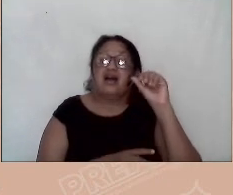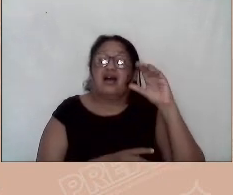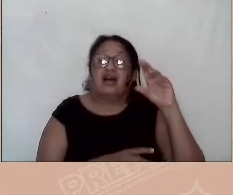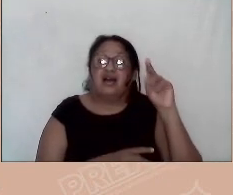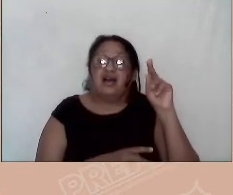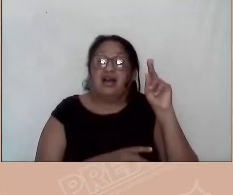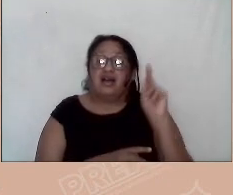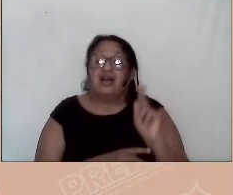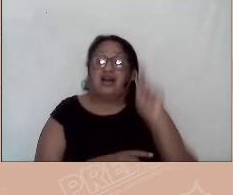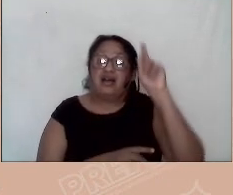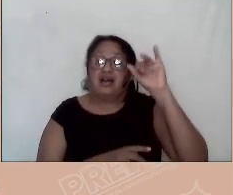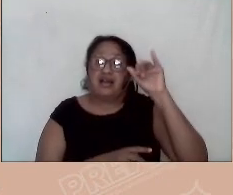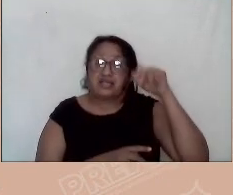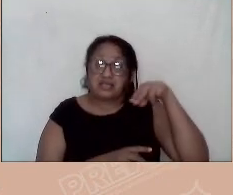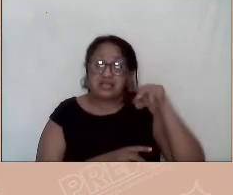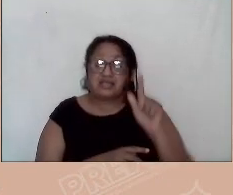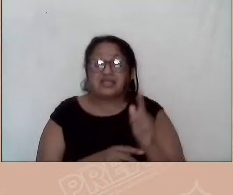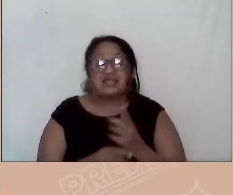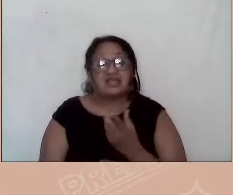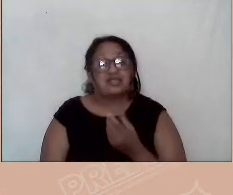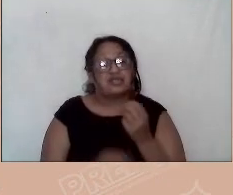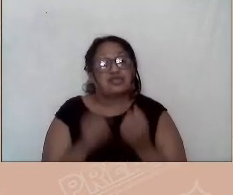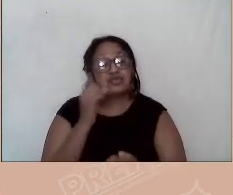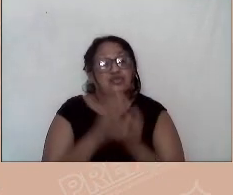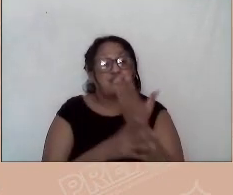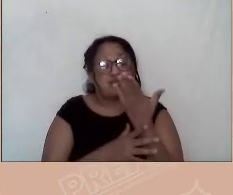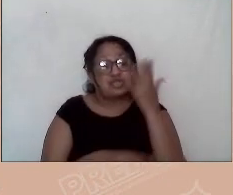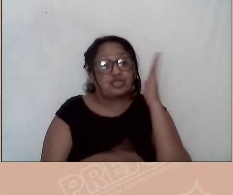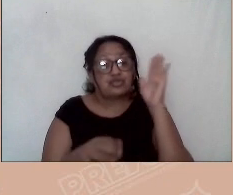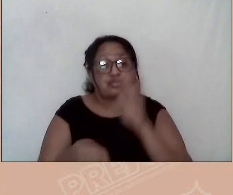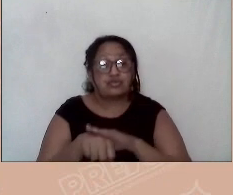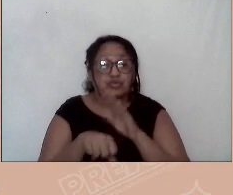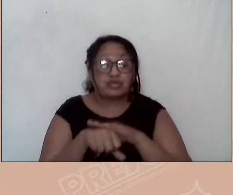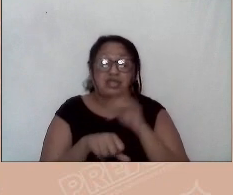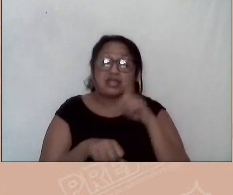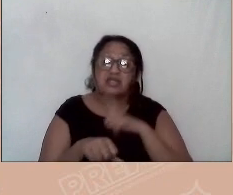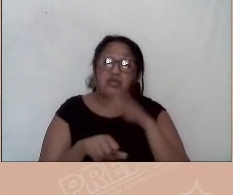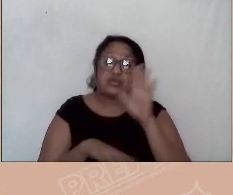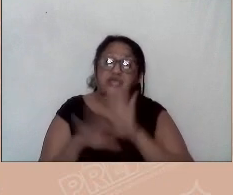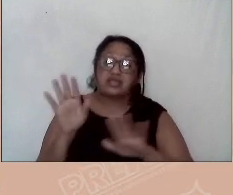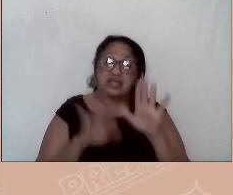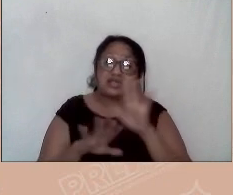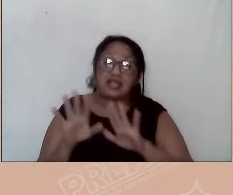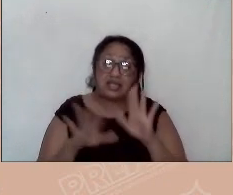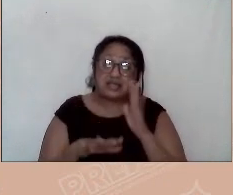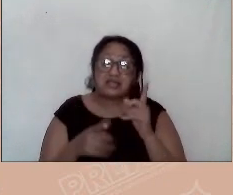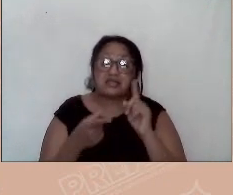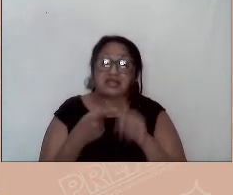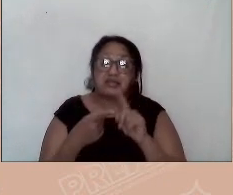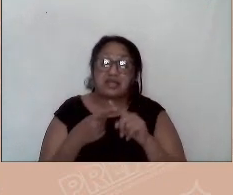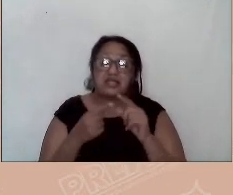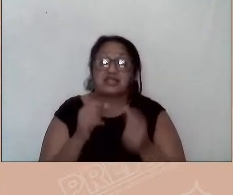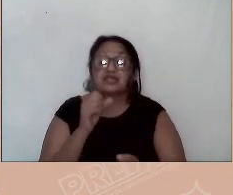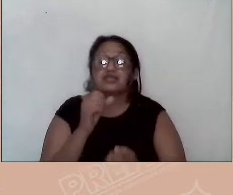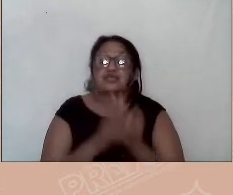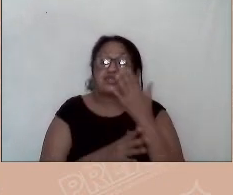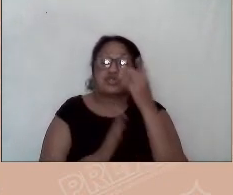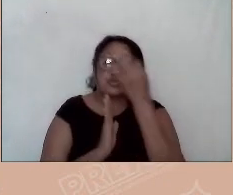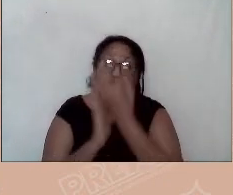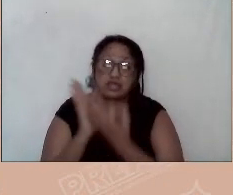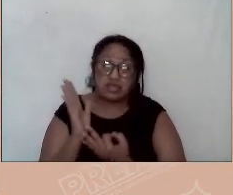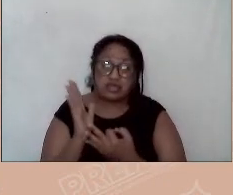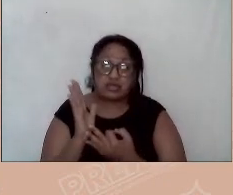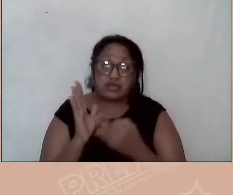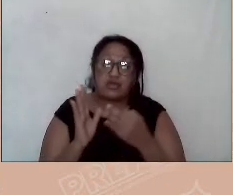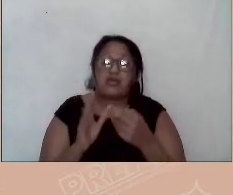actually parece atualmente né gente mas ele é um falso cognato então cuidado que os falso cognato também aparecem nos textos e aí pra